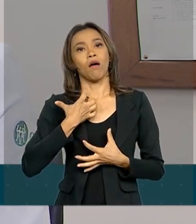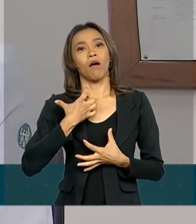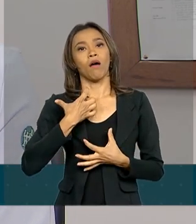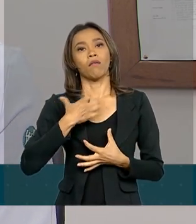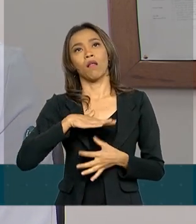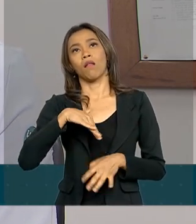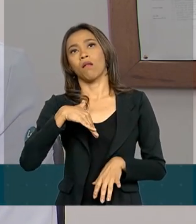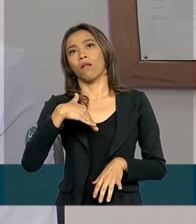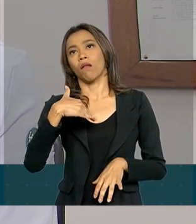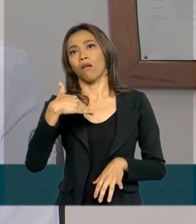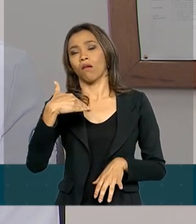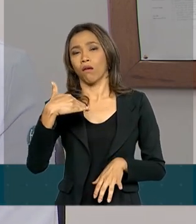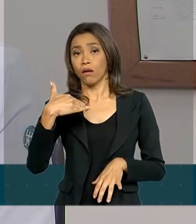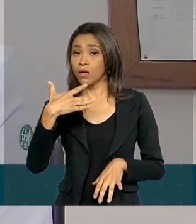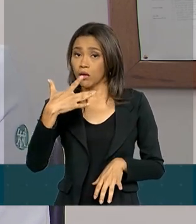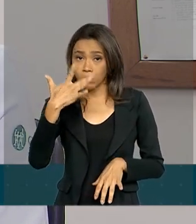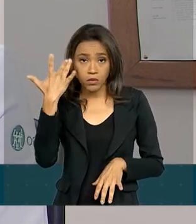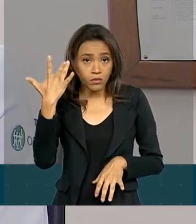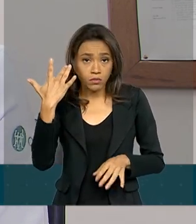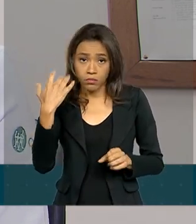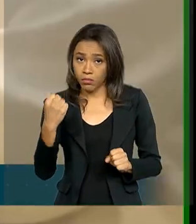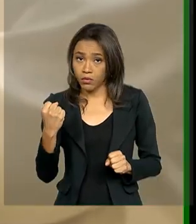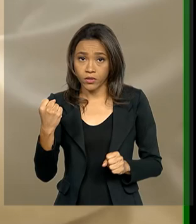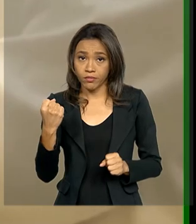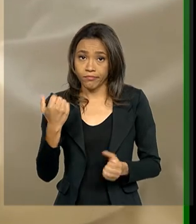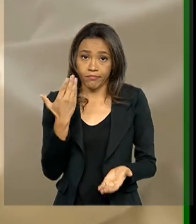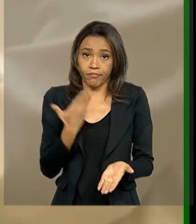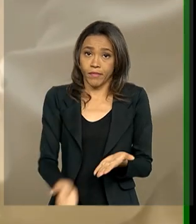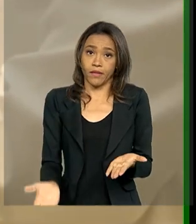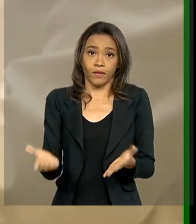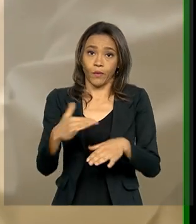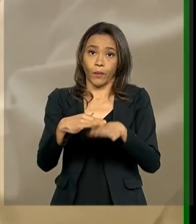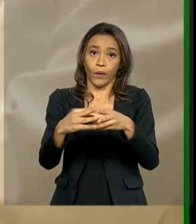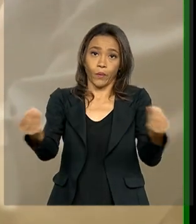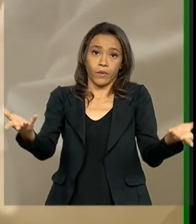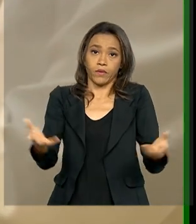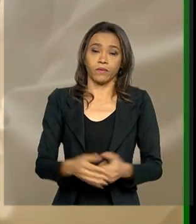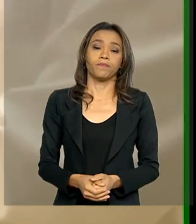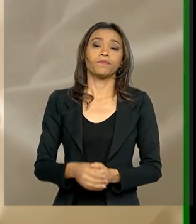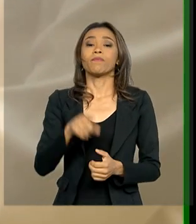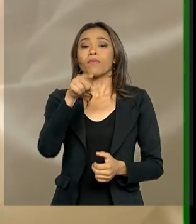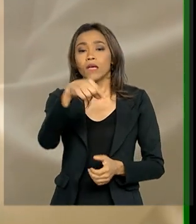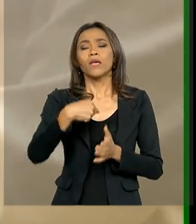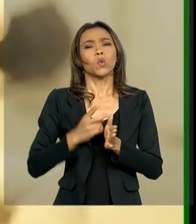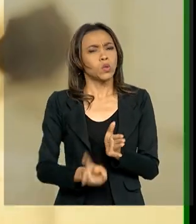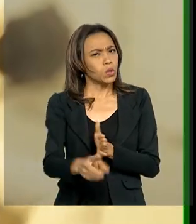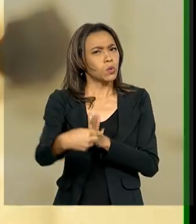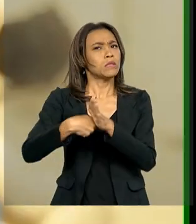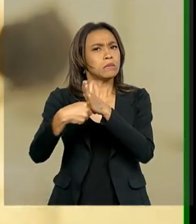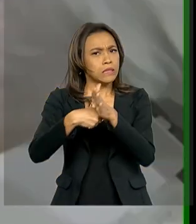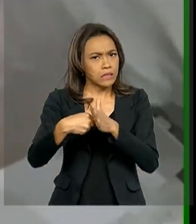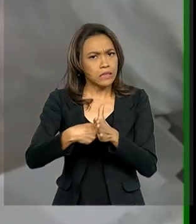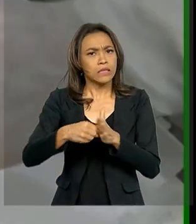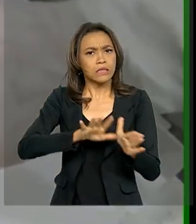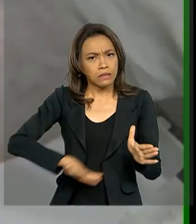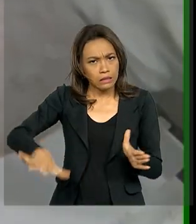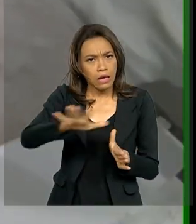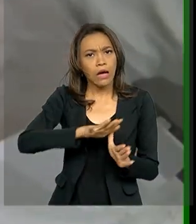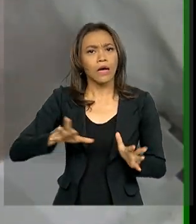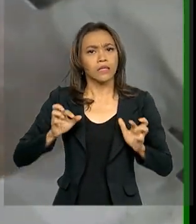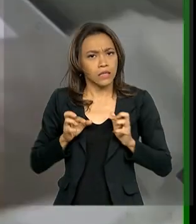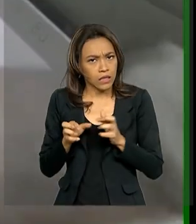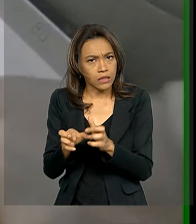eo paciente pode perder a possibilidade de cura e as conquistas nessa área não param por aí o ministério da saúde